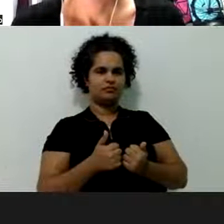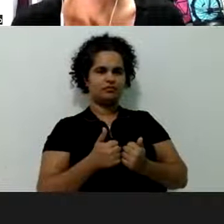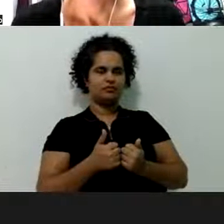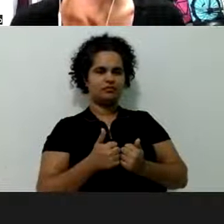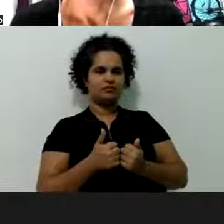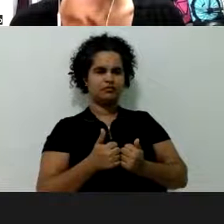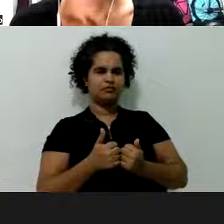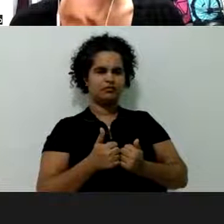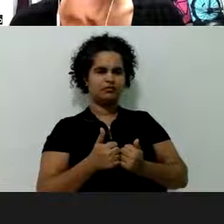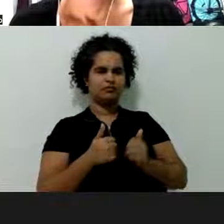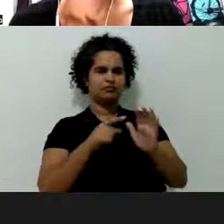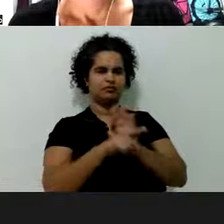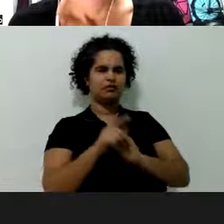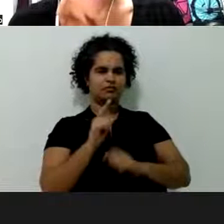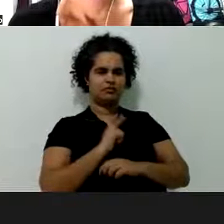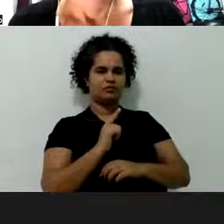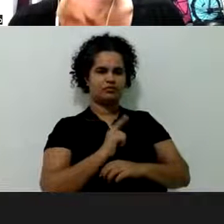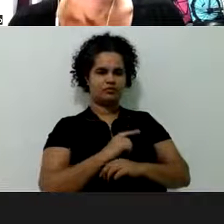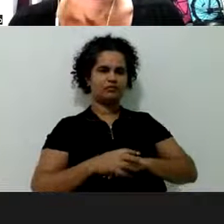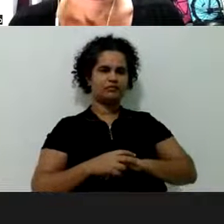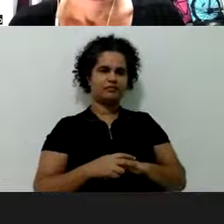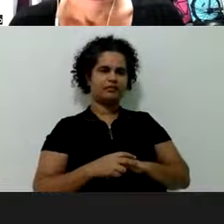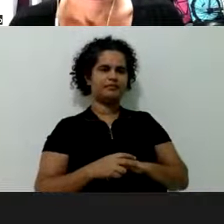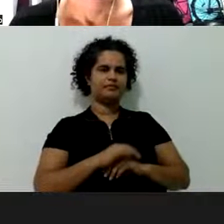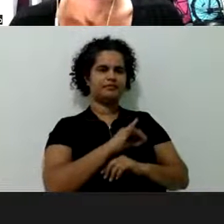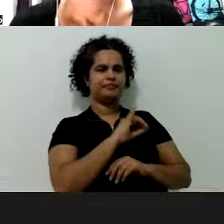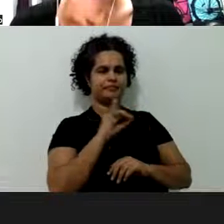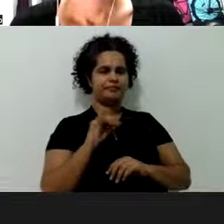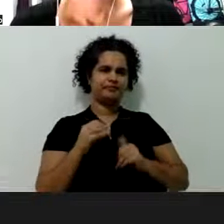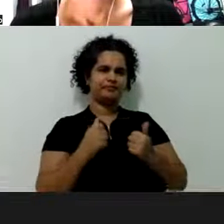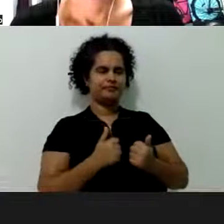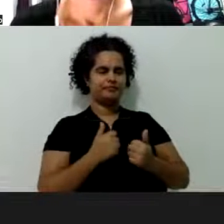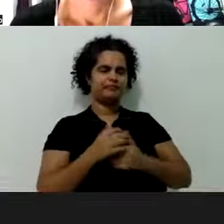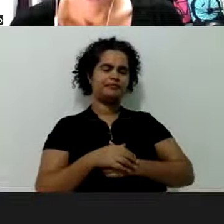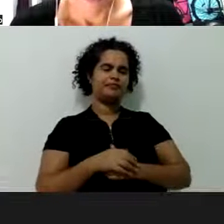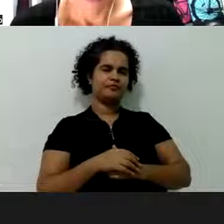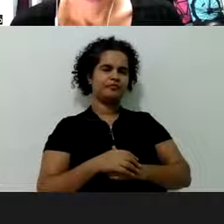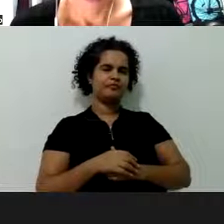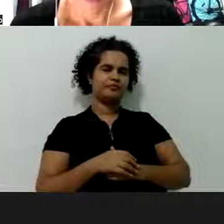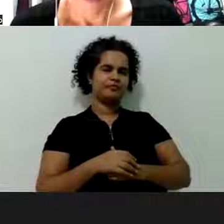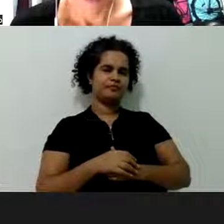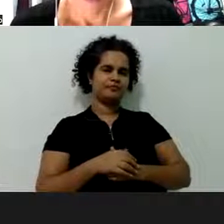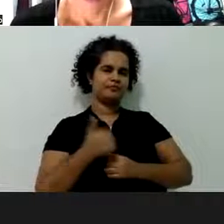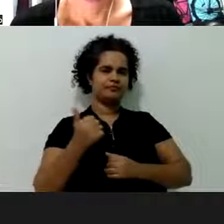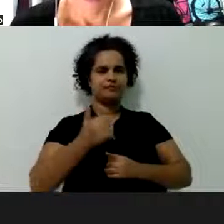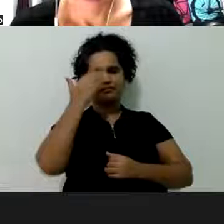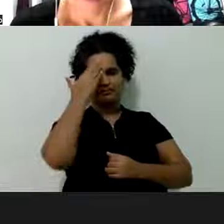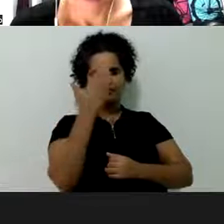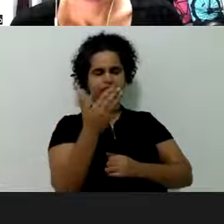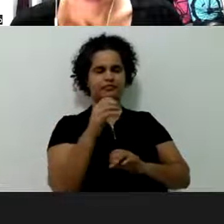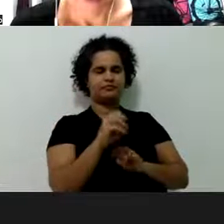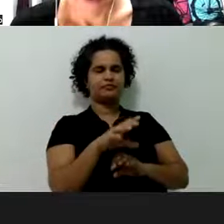William, tem alguma pergunta? Oi, tudo bom? Oi. Primeiramente, agradecer pela aula,